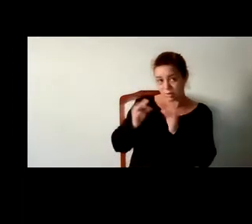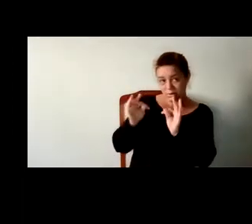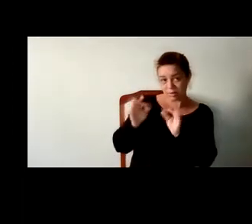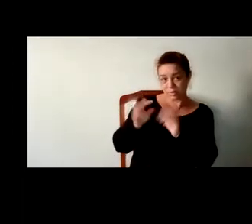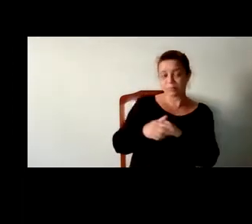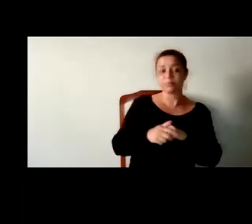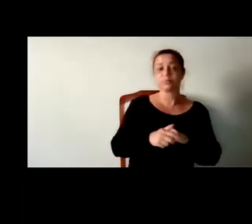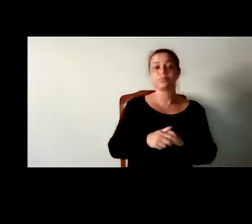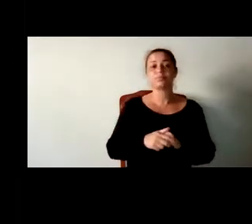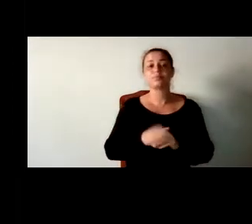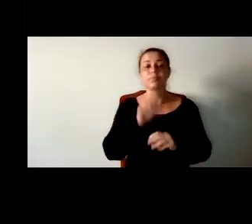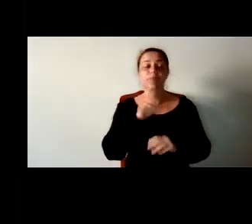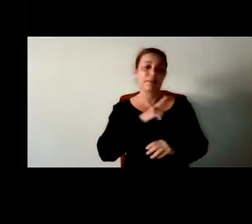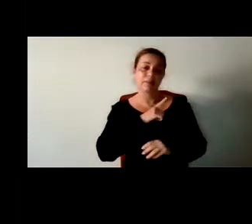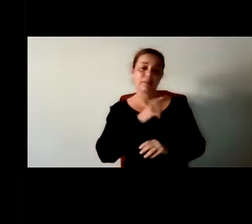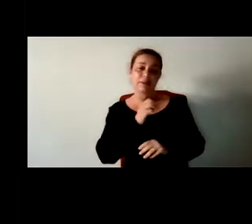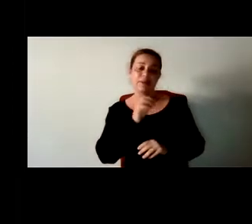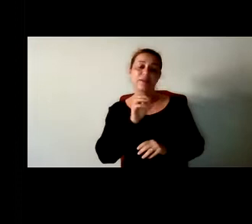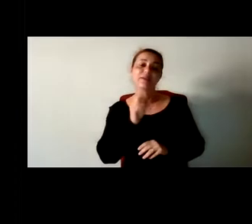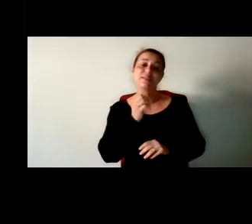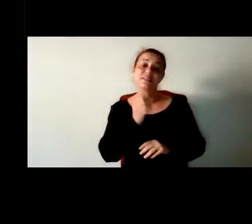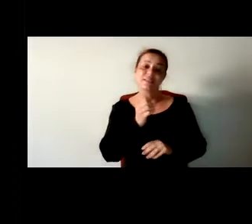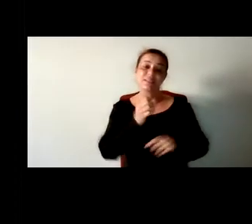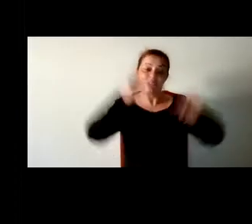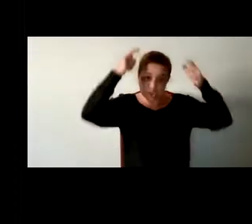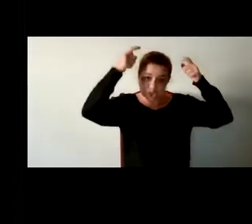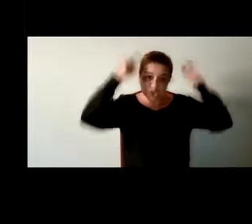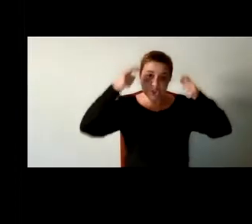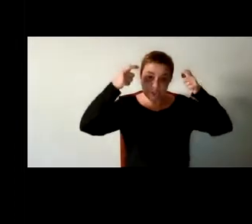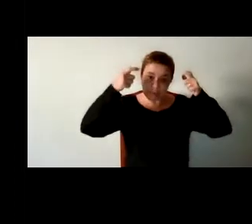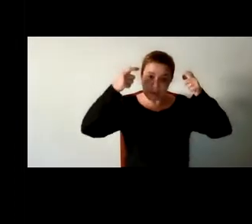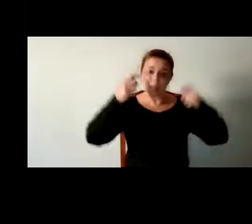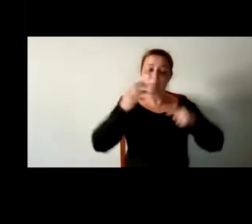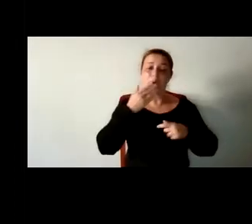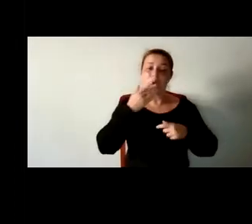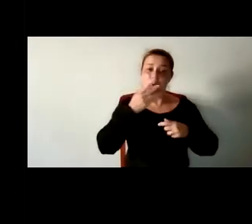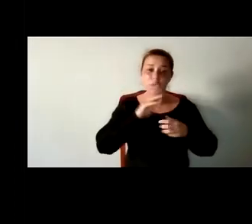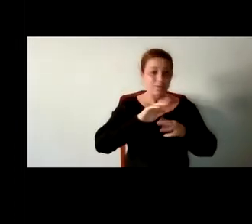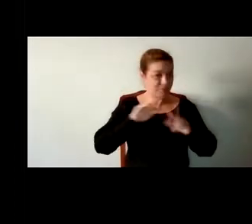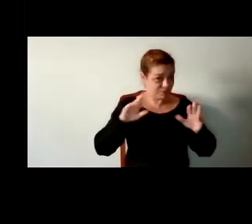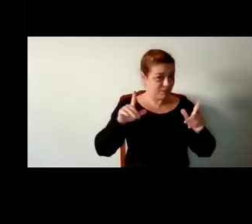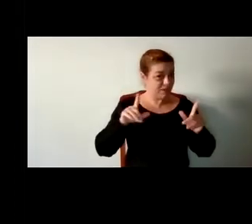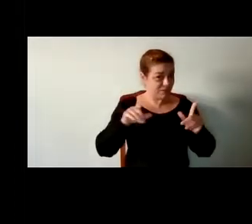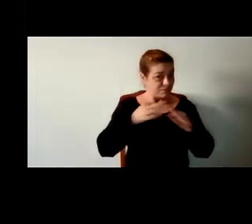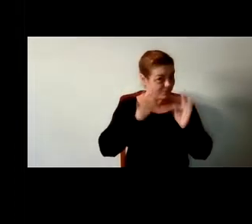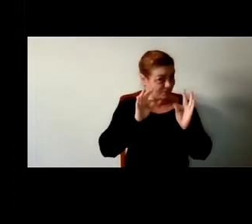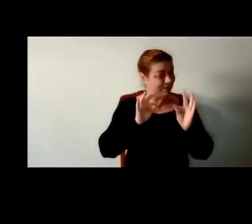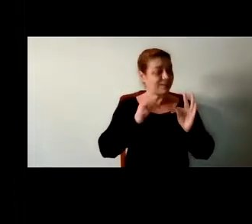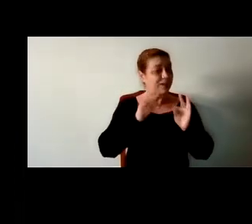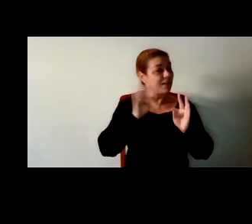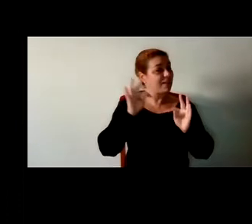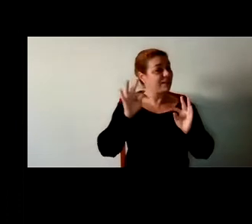São 6 chapéus, né? De cor diferente, a cor branca, a cor vermelha, a